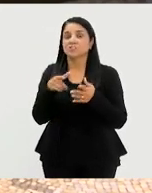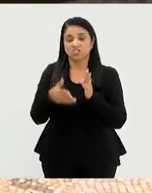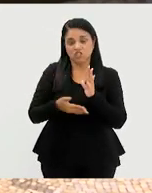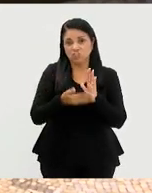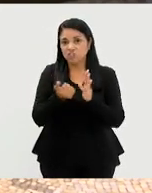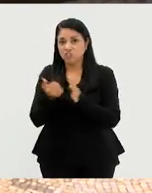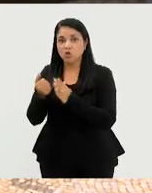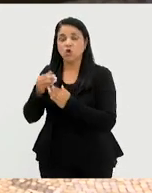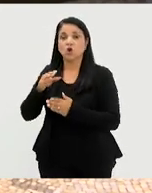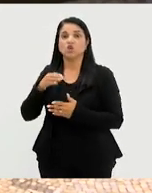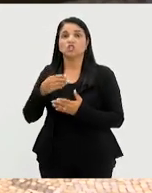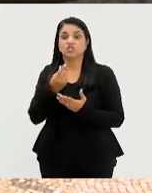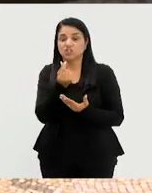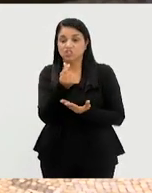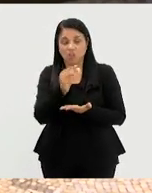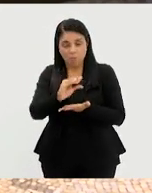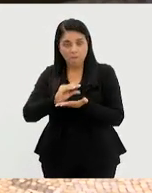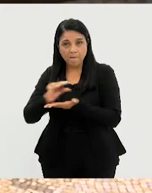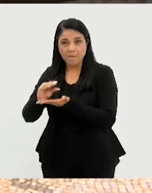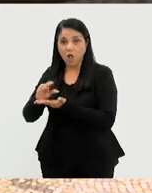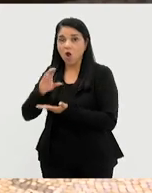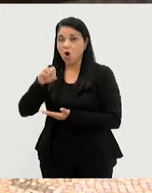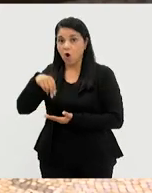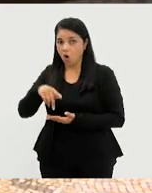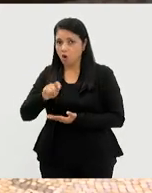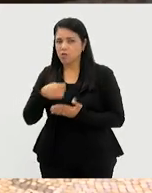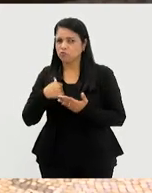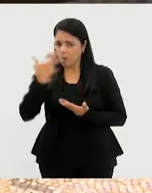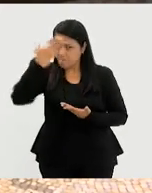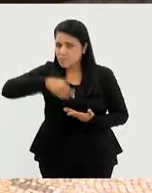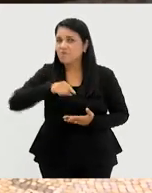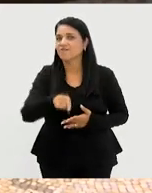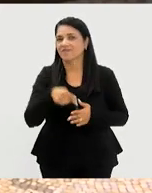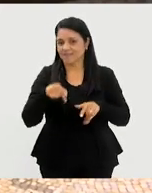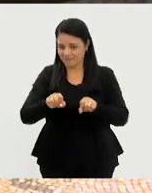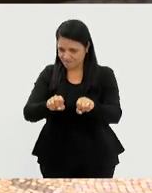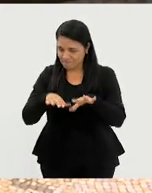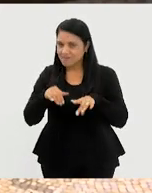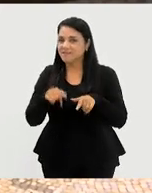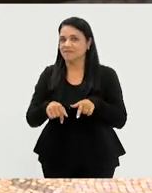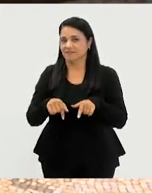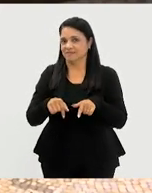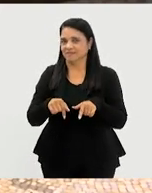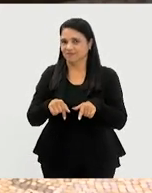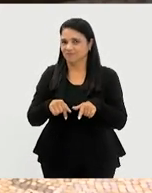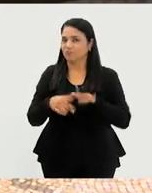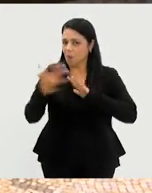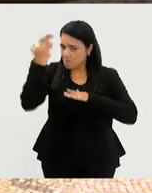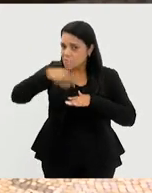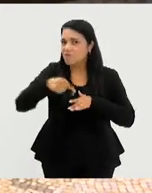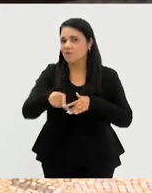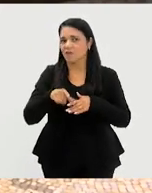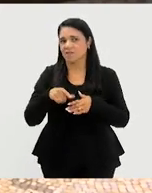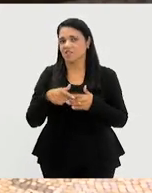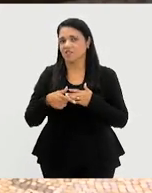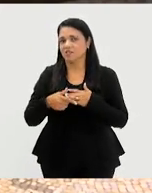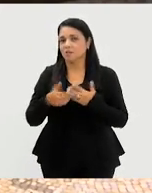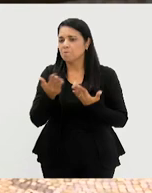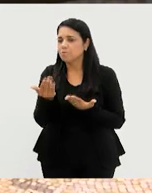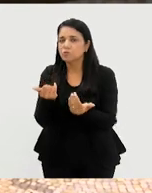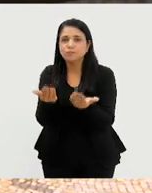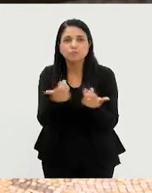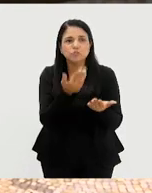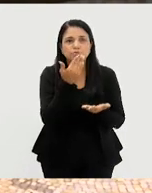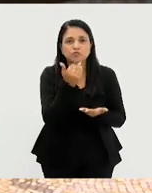campanha eleitoral e eu já provei isso aqui no plenário da Assembleia e agora Talvez porque ele goste bota as